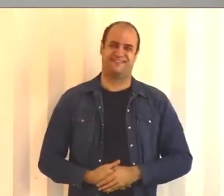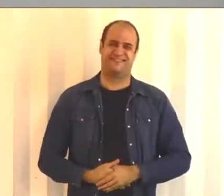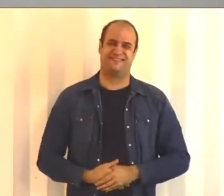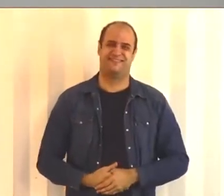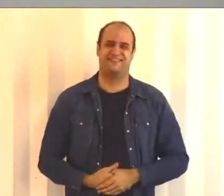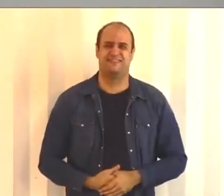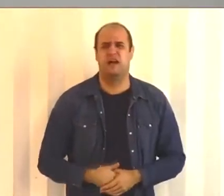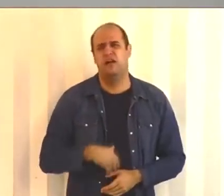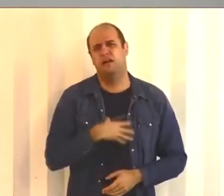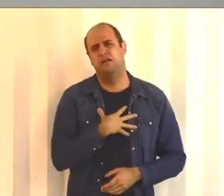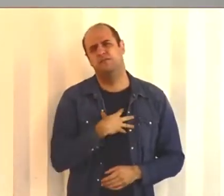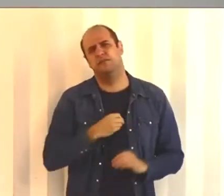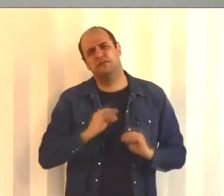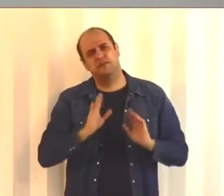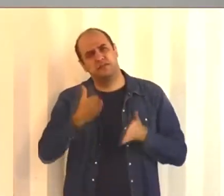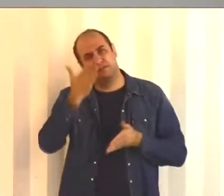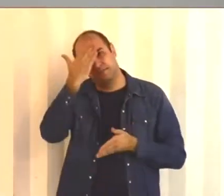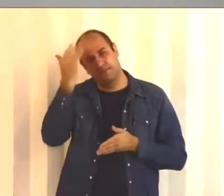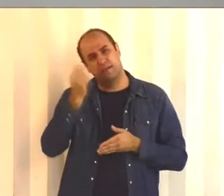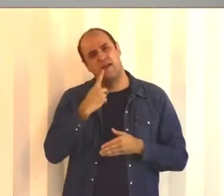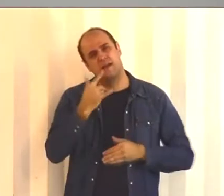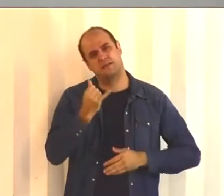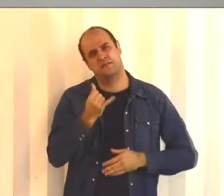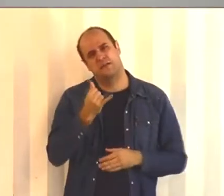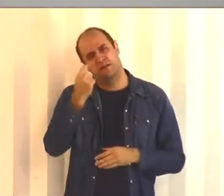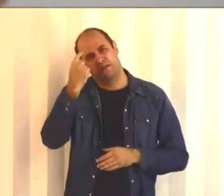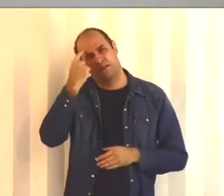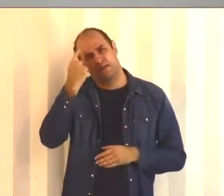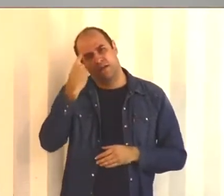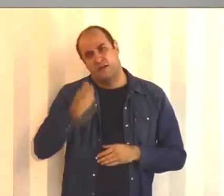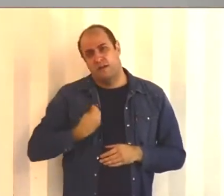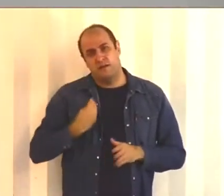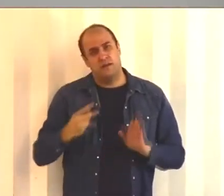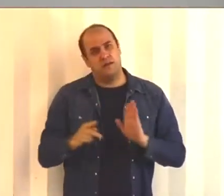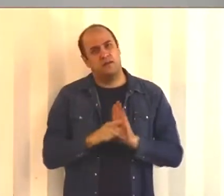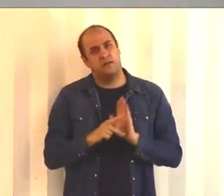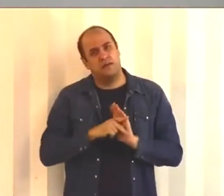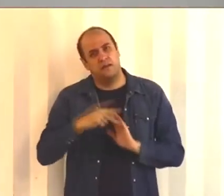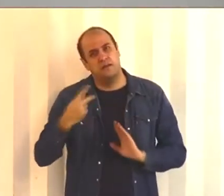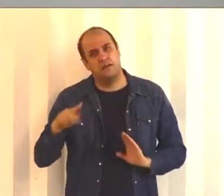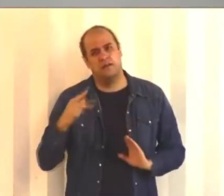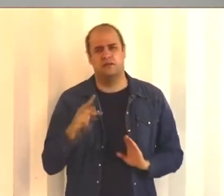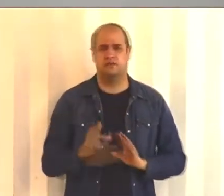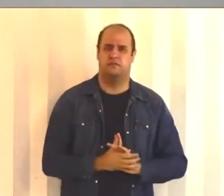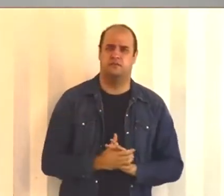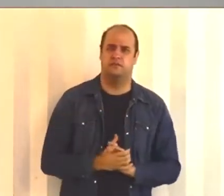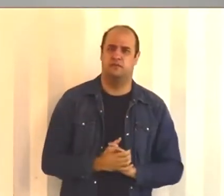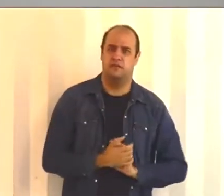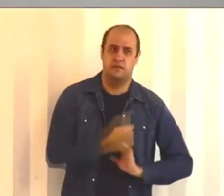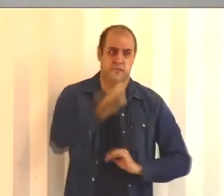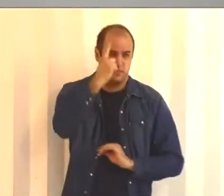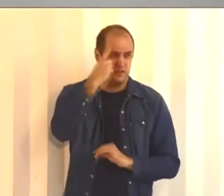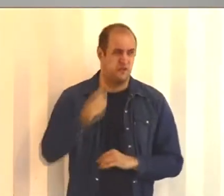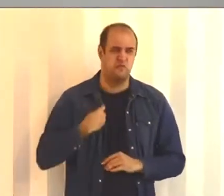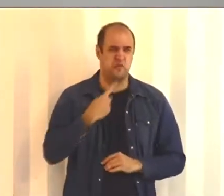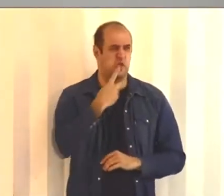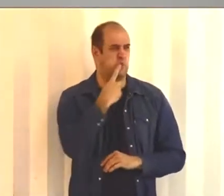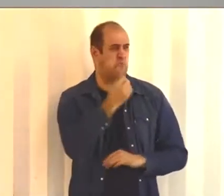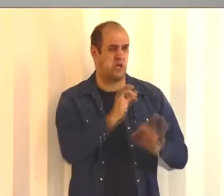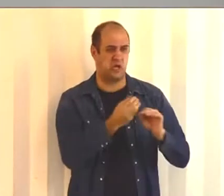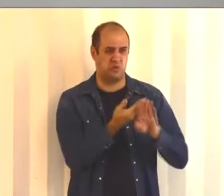Quantos filhos já se esqueceram dos seus pais e acham que agora a vida é deles e que a vida dos pais é a vida dos